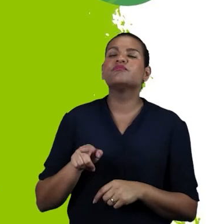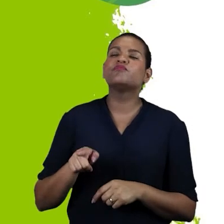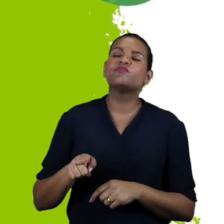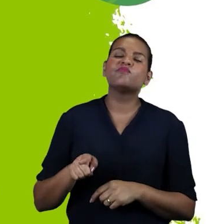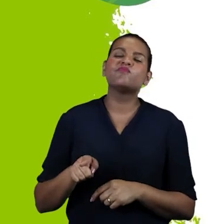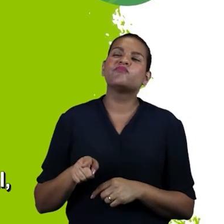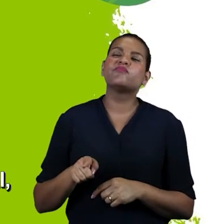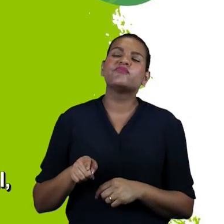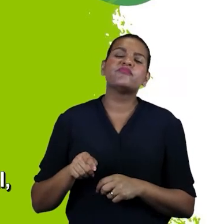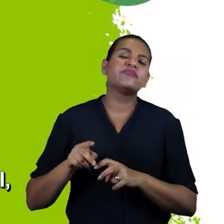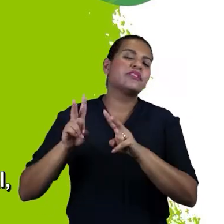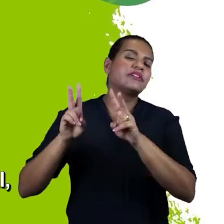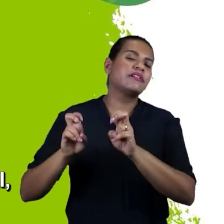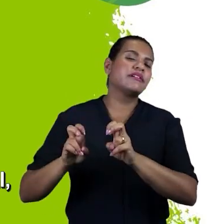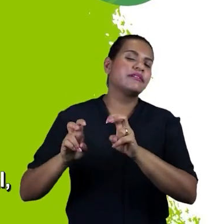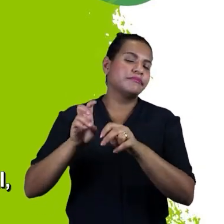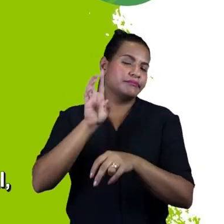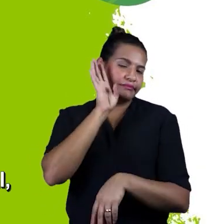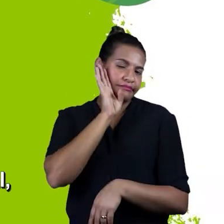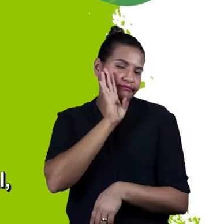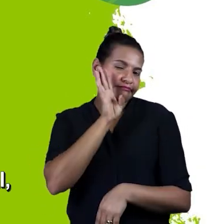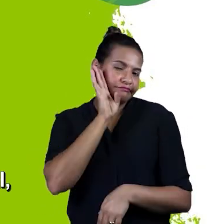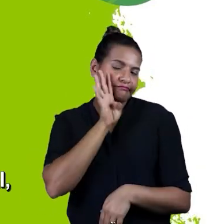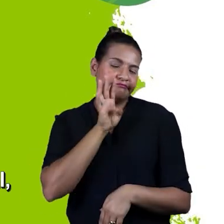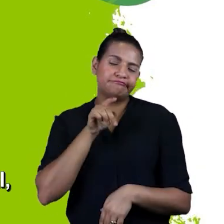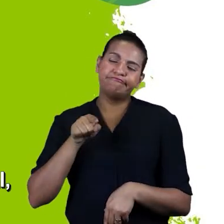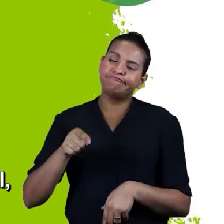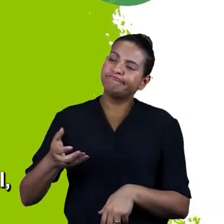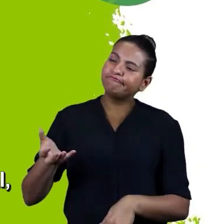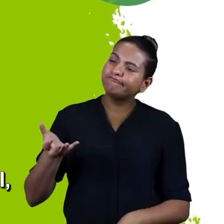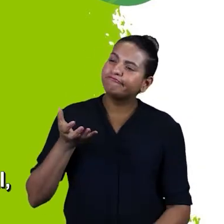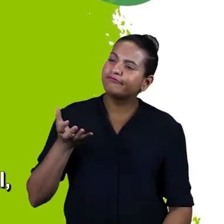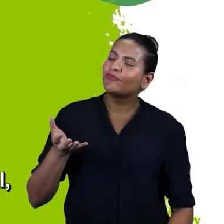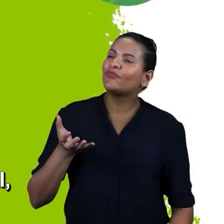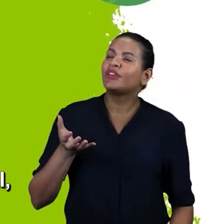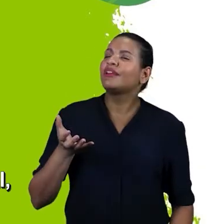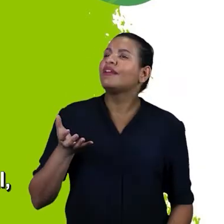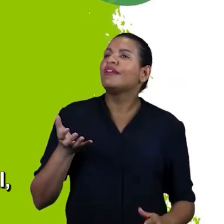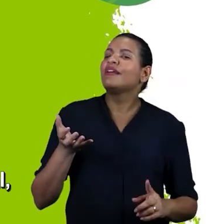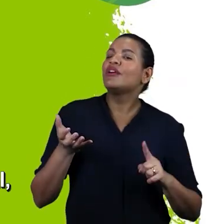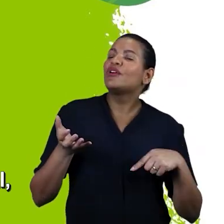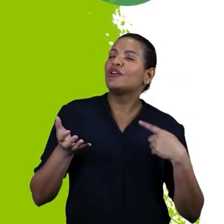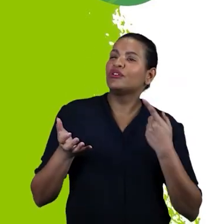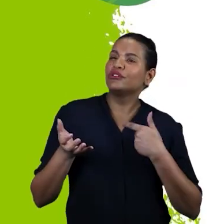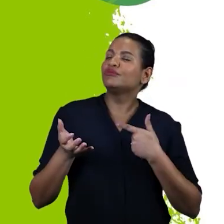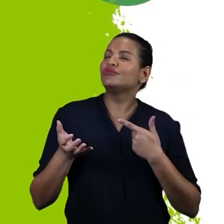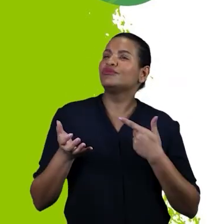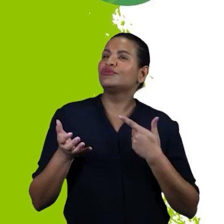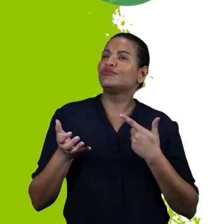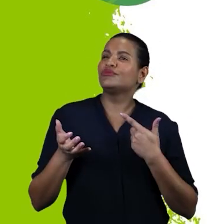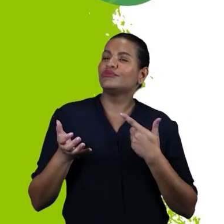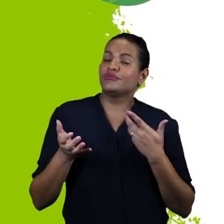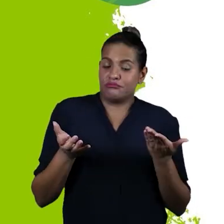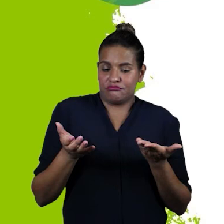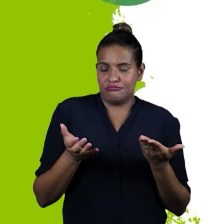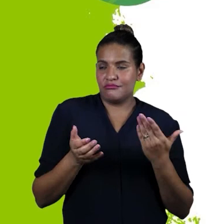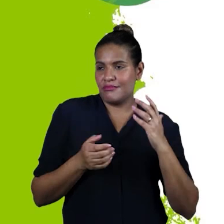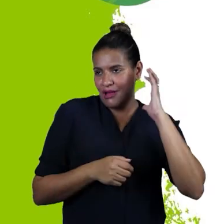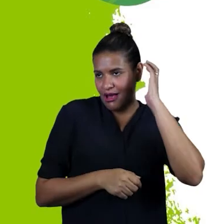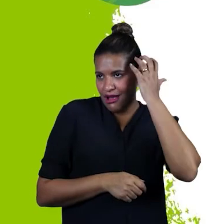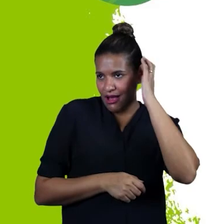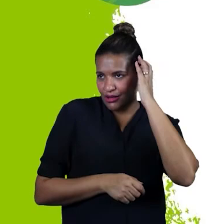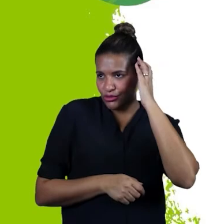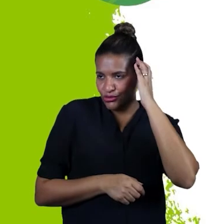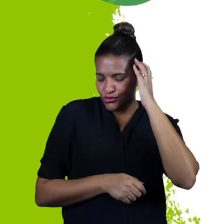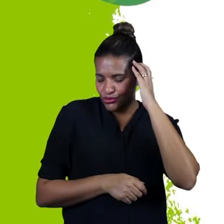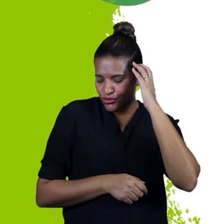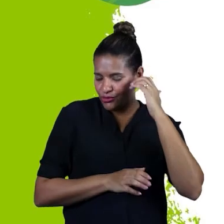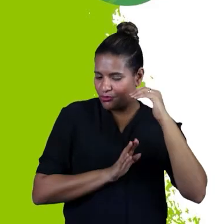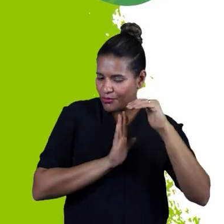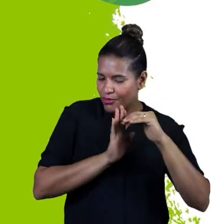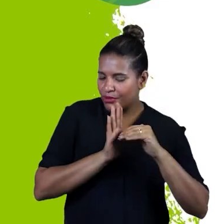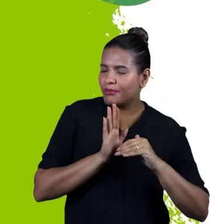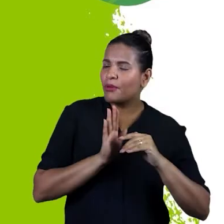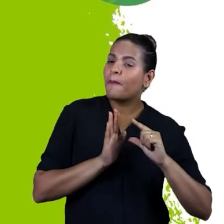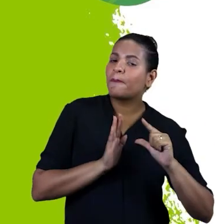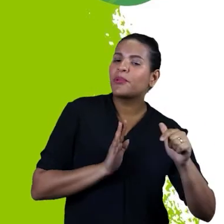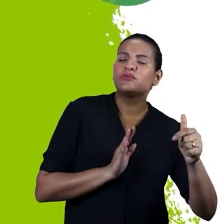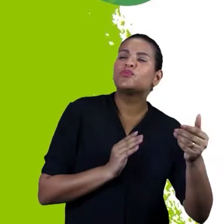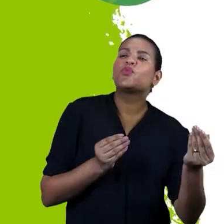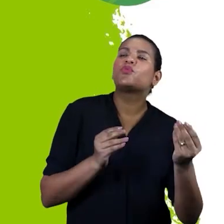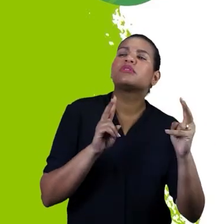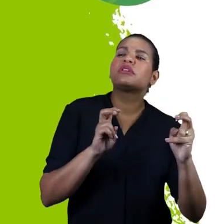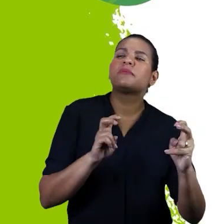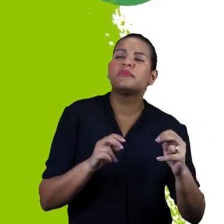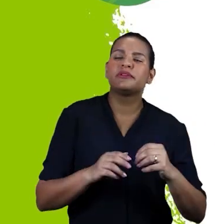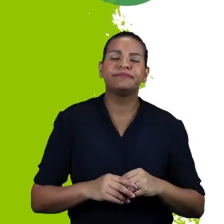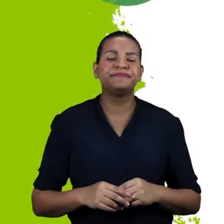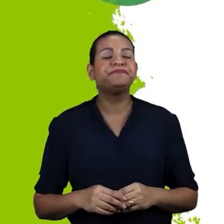te perguntar qual temática você acharia legal, que você gostaria de ver que a gente apresentasse nos próximos encontros. Pelo que